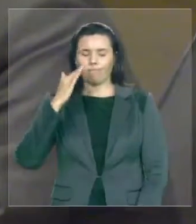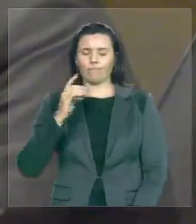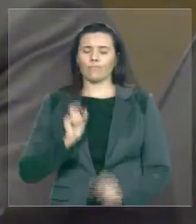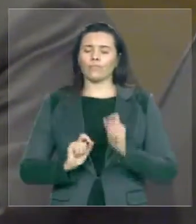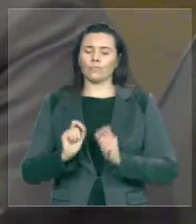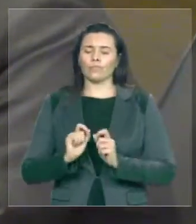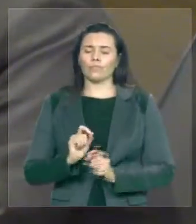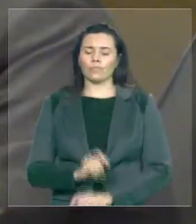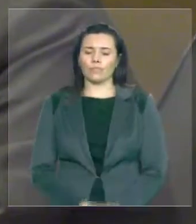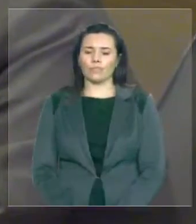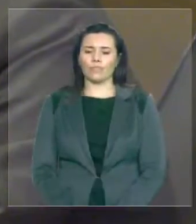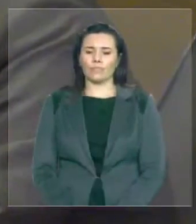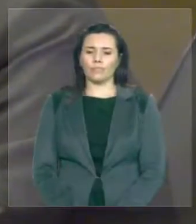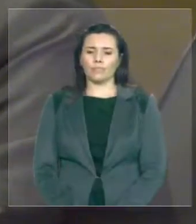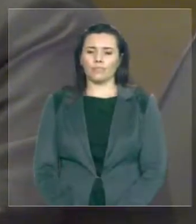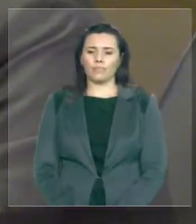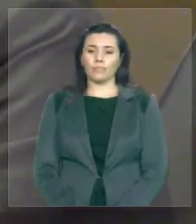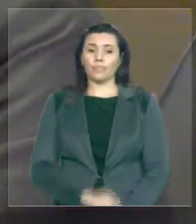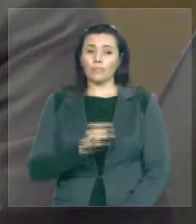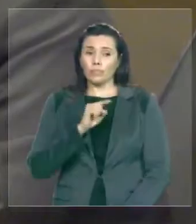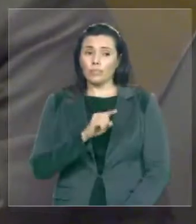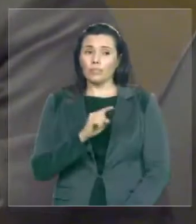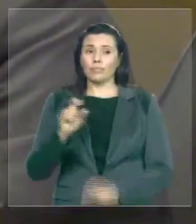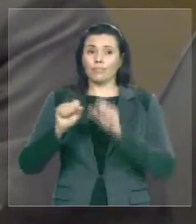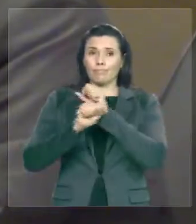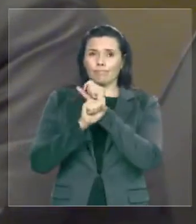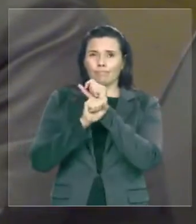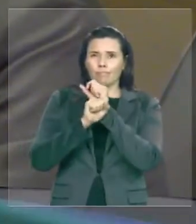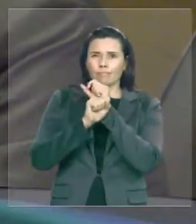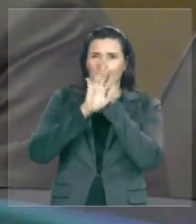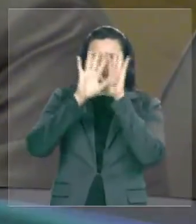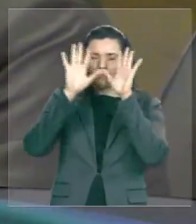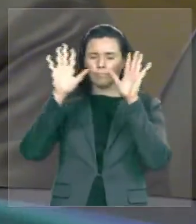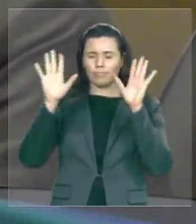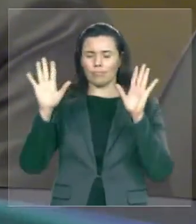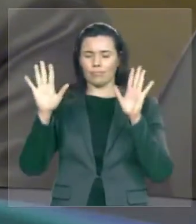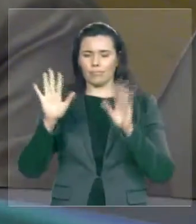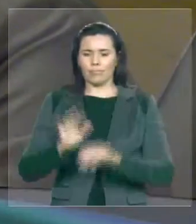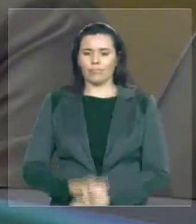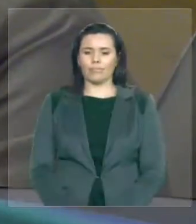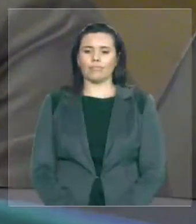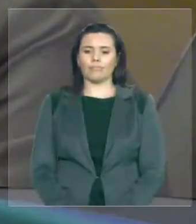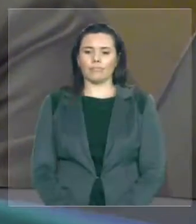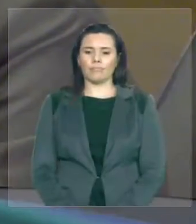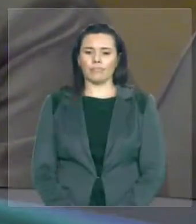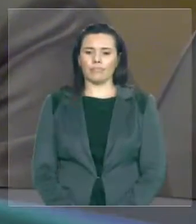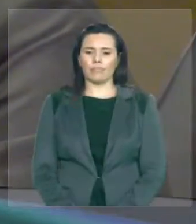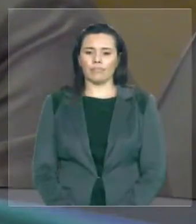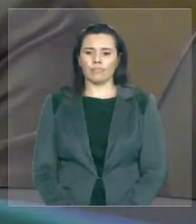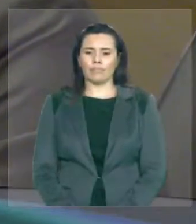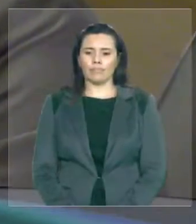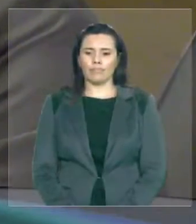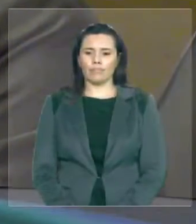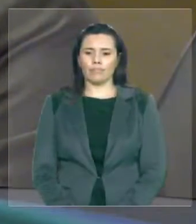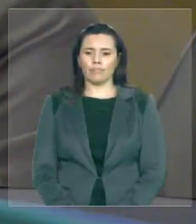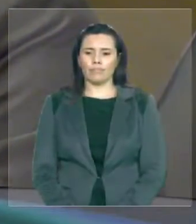tem a clareza e a felicidade